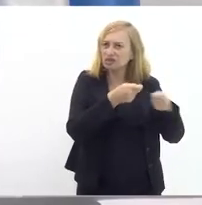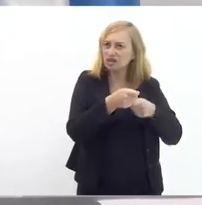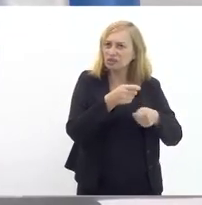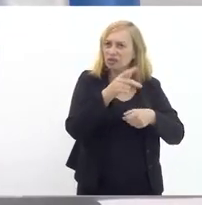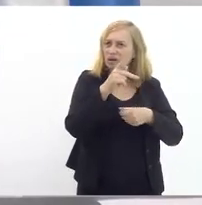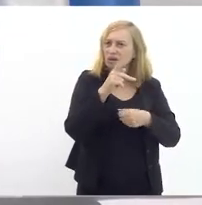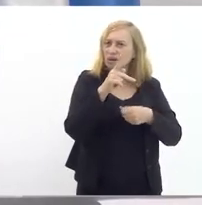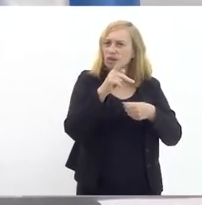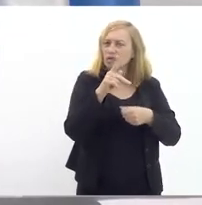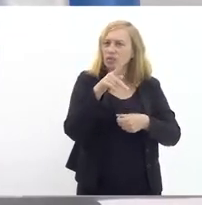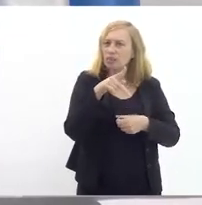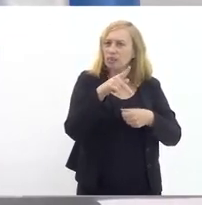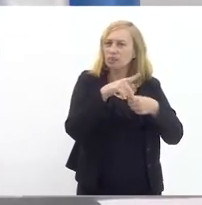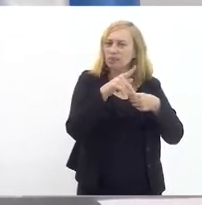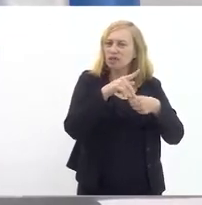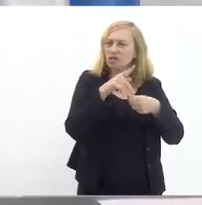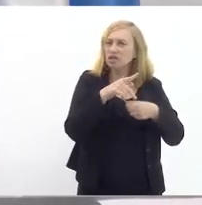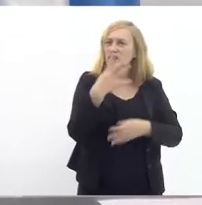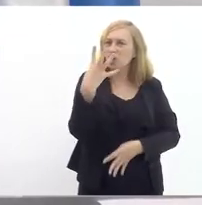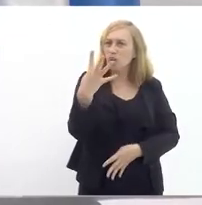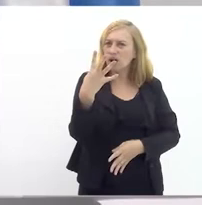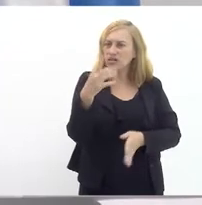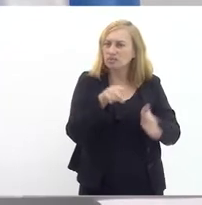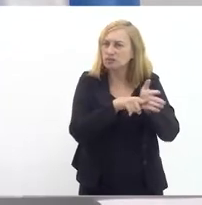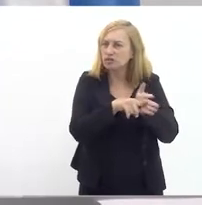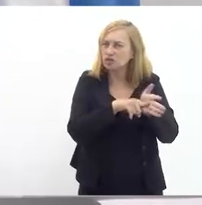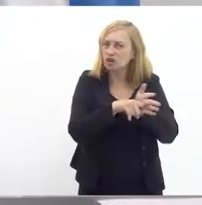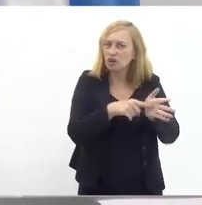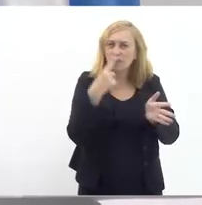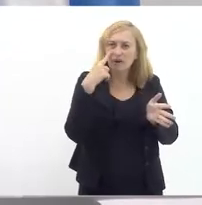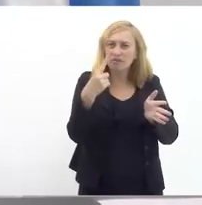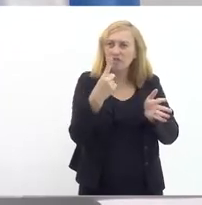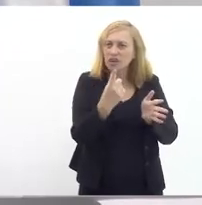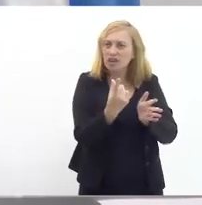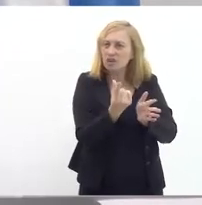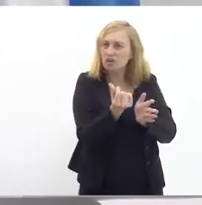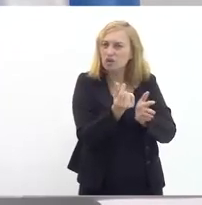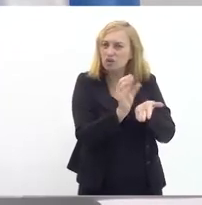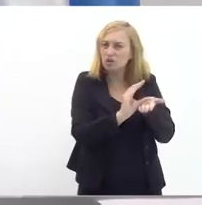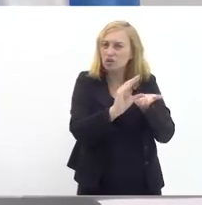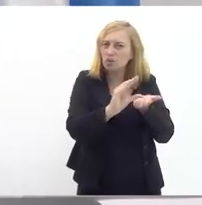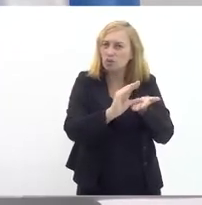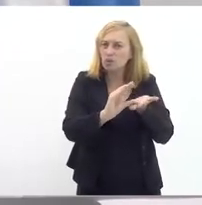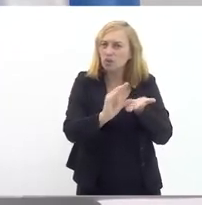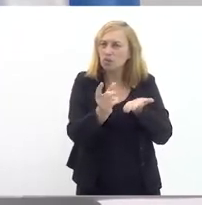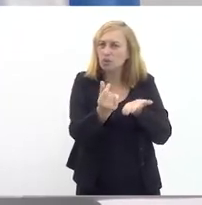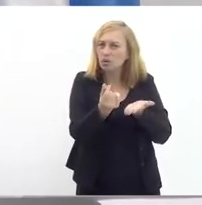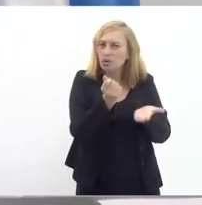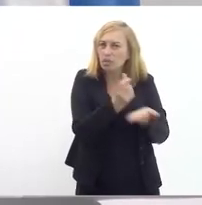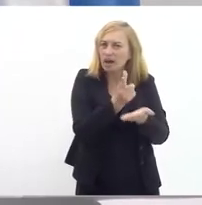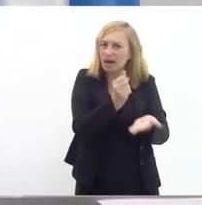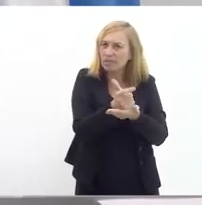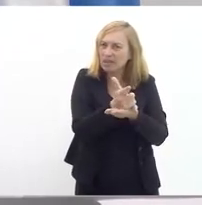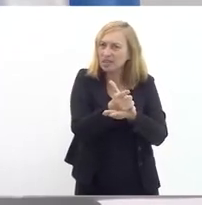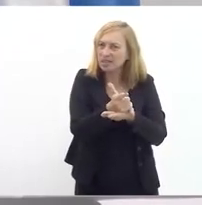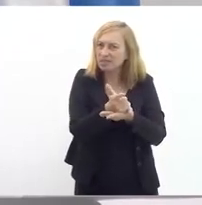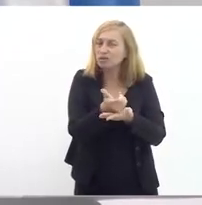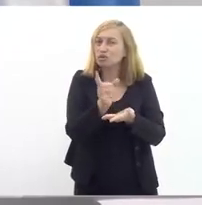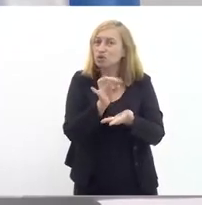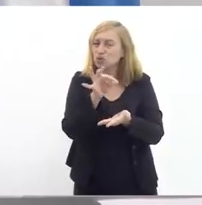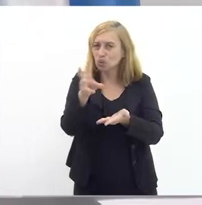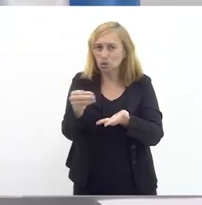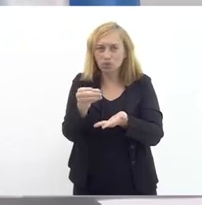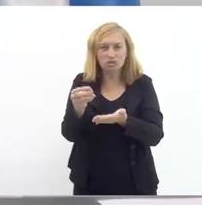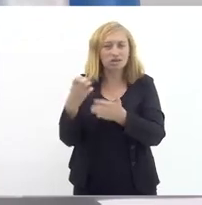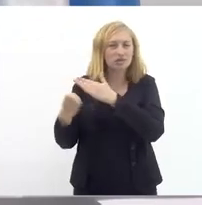fiscais para fiscalizar, né, as contas das petroleiras em relação ao pagamento, ao cálculo das participações especiais.